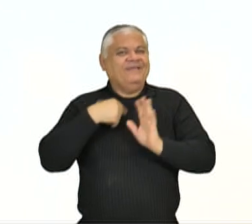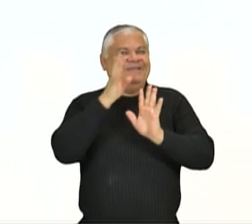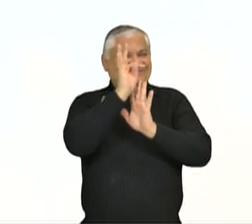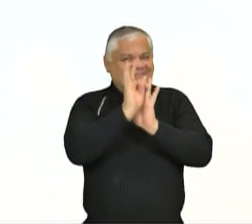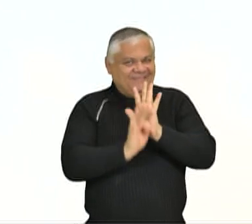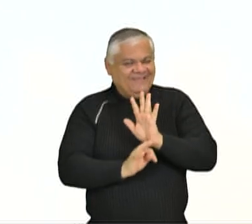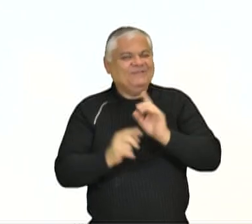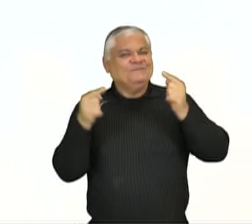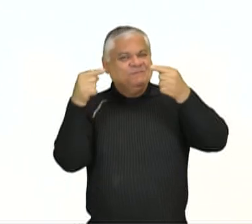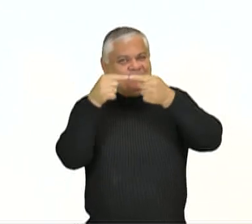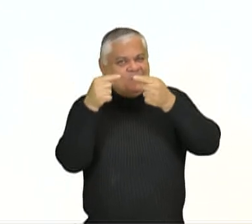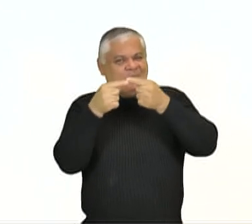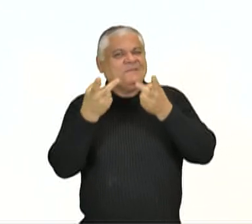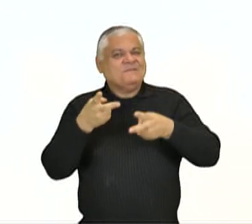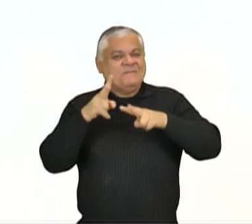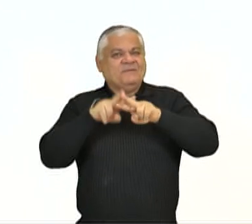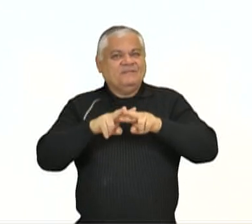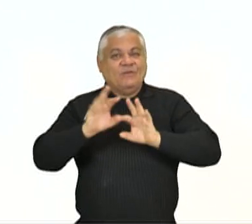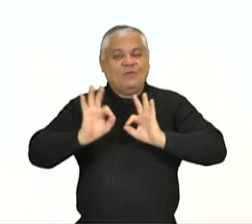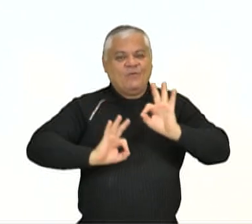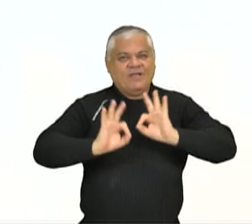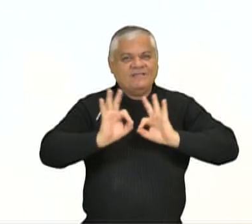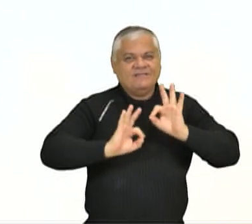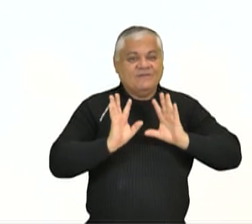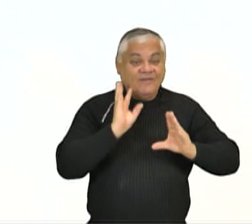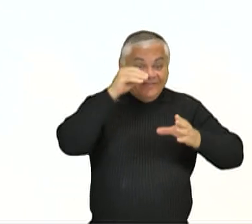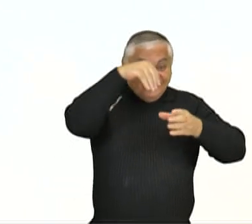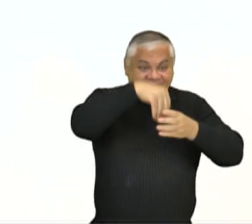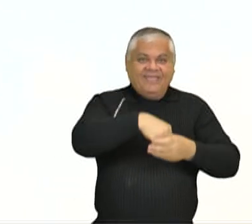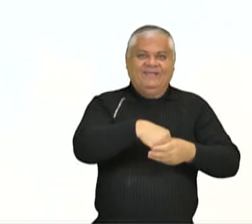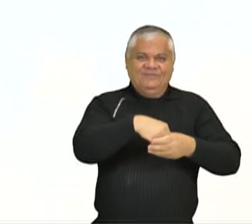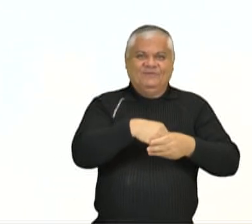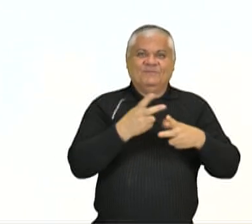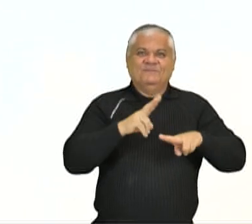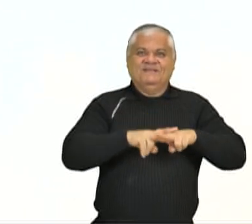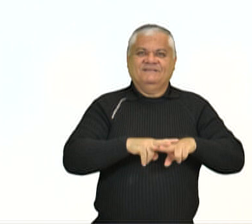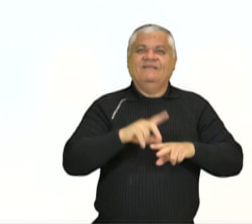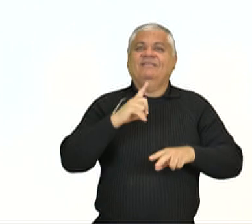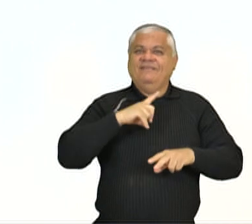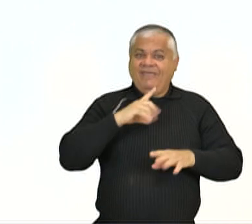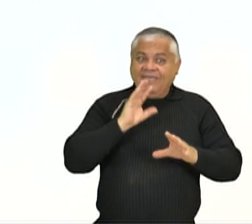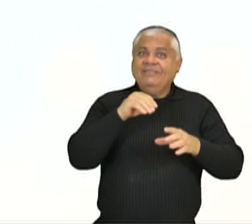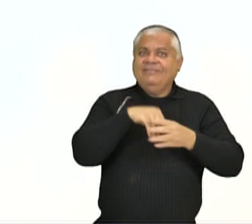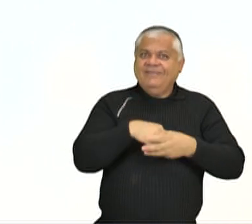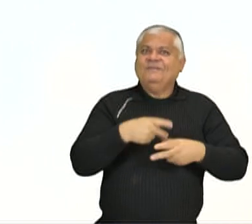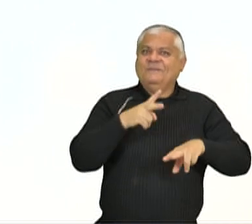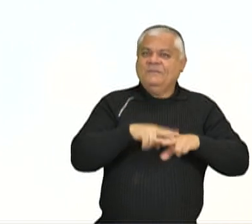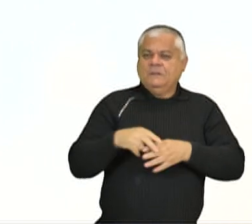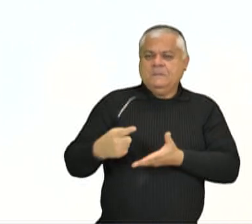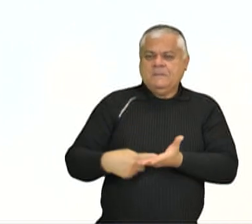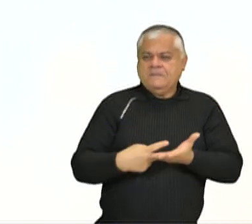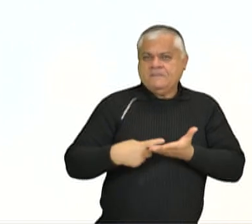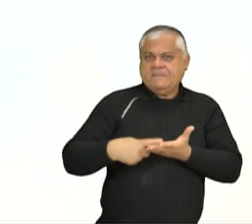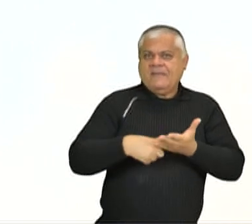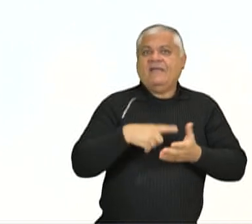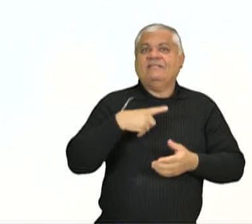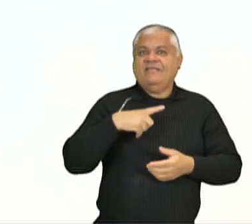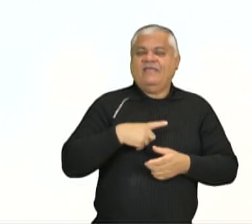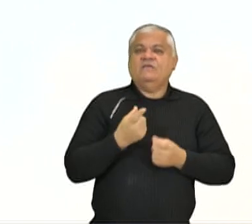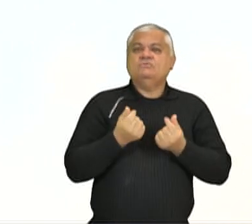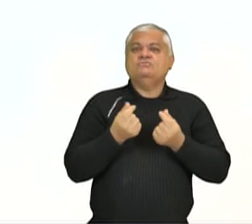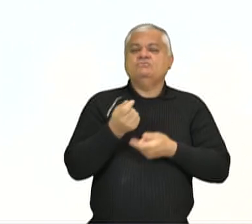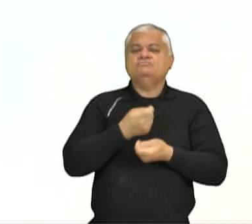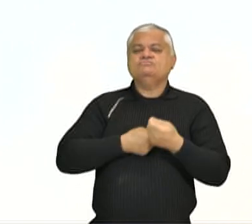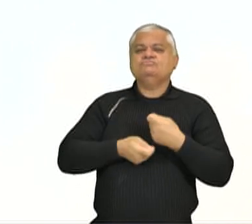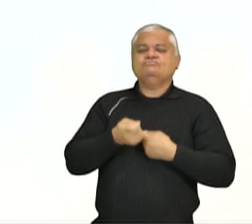disso, né? Sobre uma organização que eles têm, no caso, para ser mais específico, uma organização